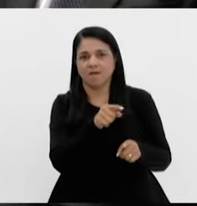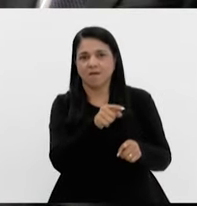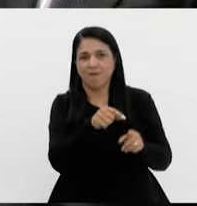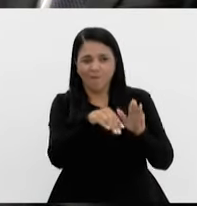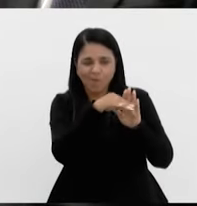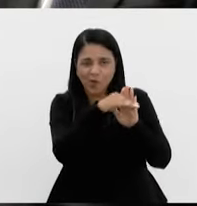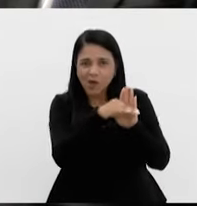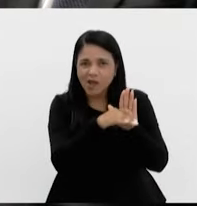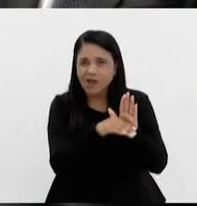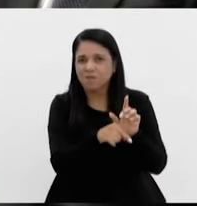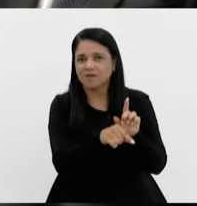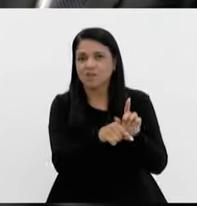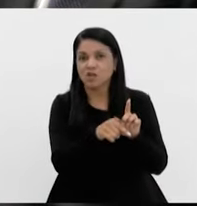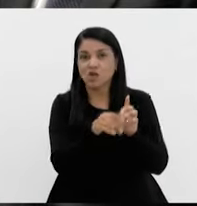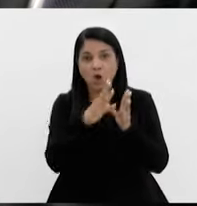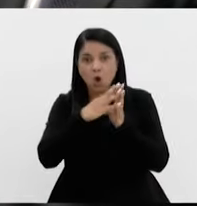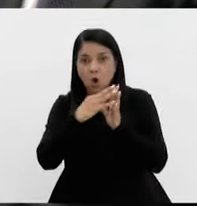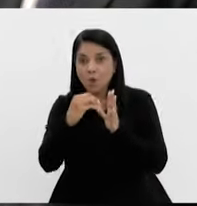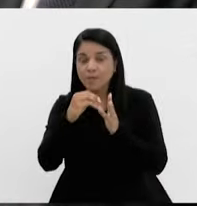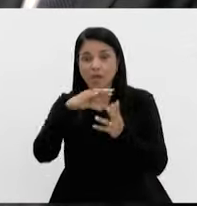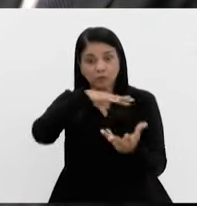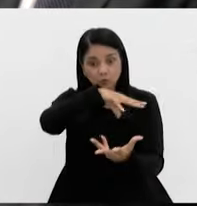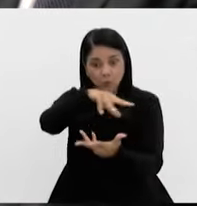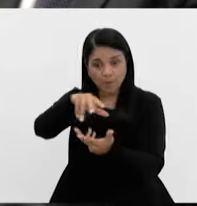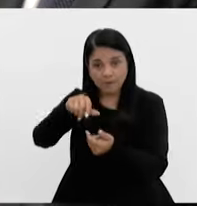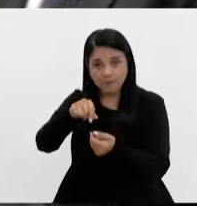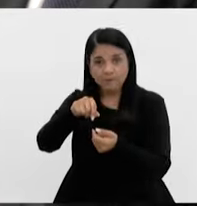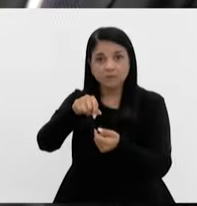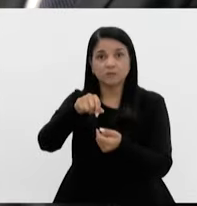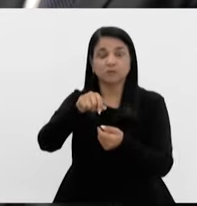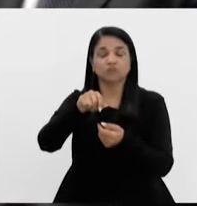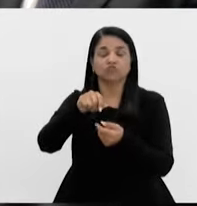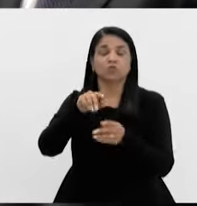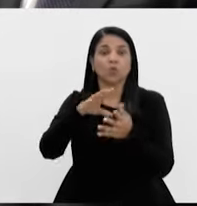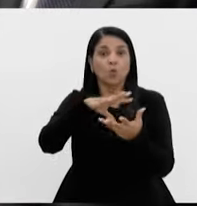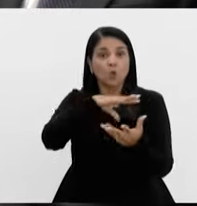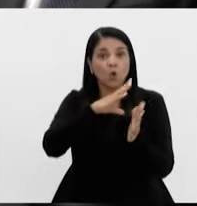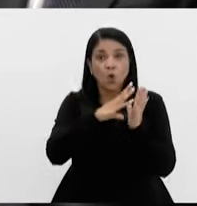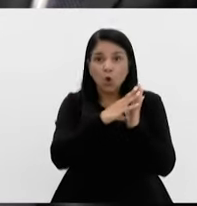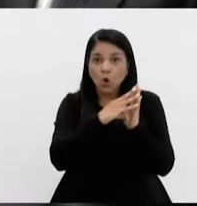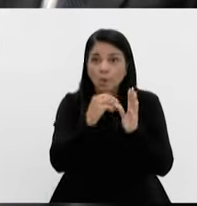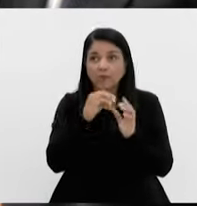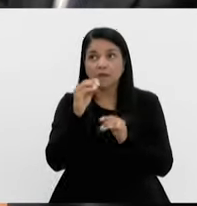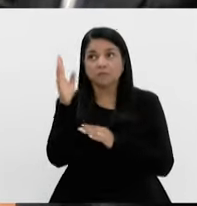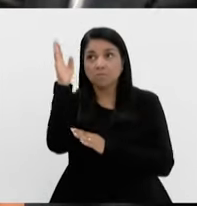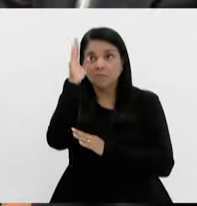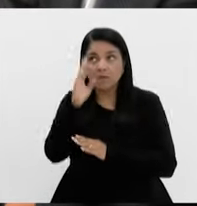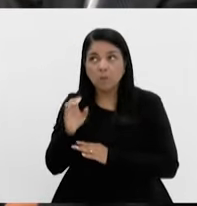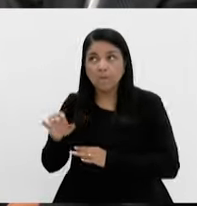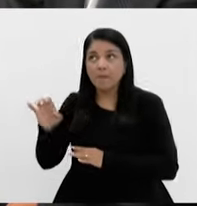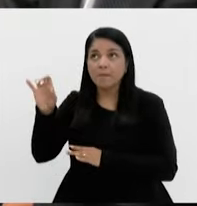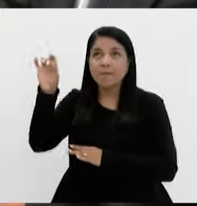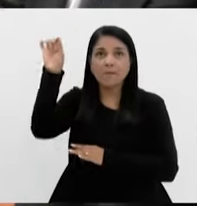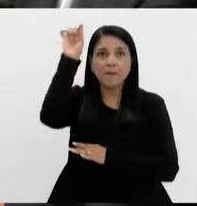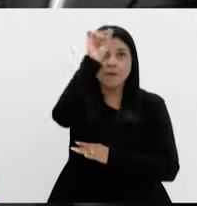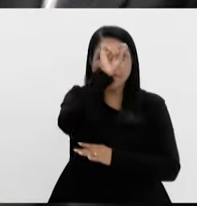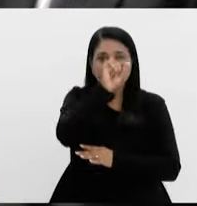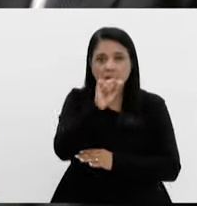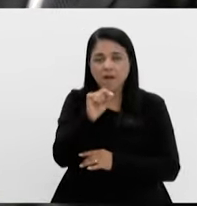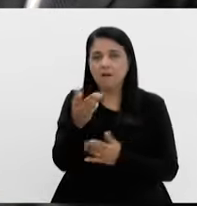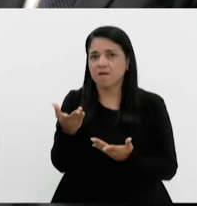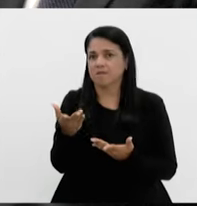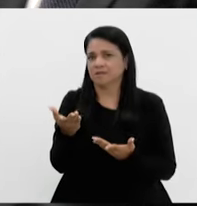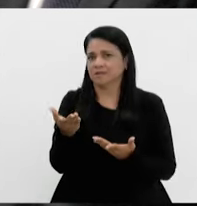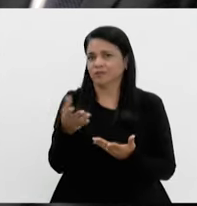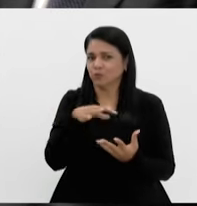Brasil afora copiado internacionalmente E aí eu não posso permitir que esse